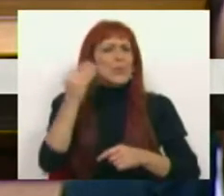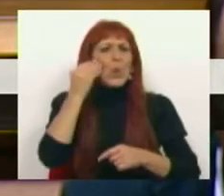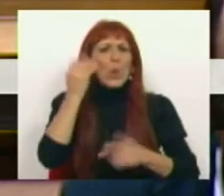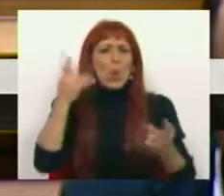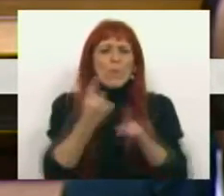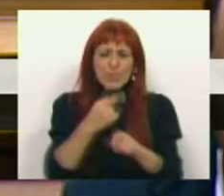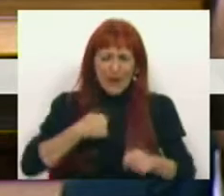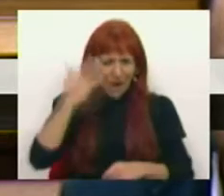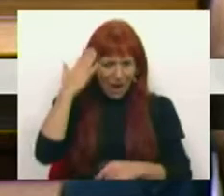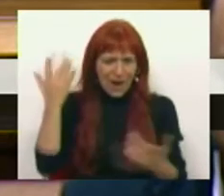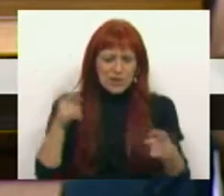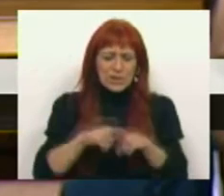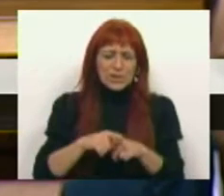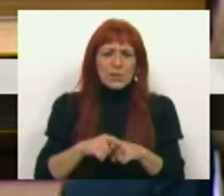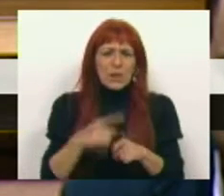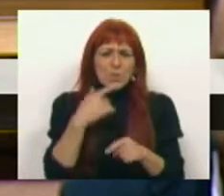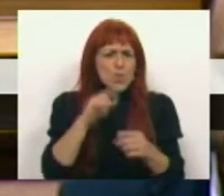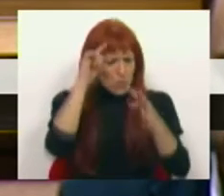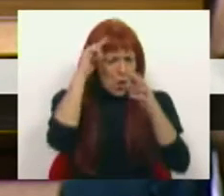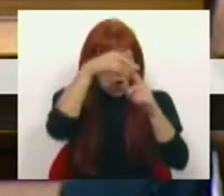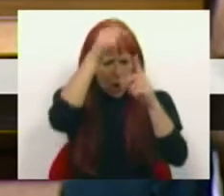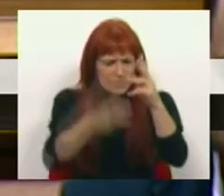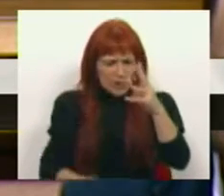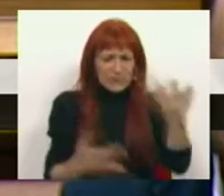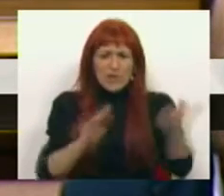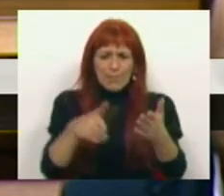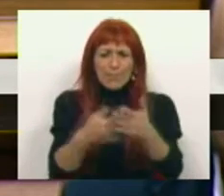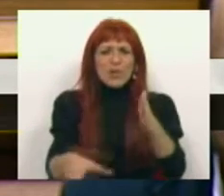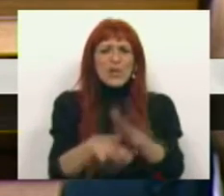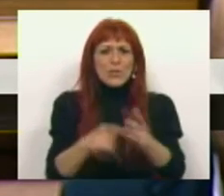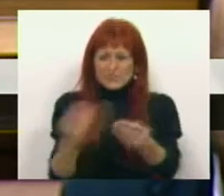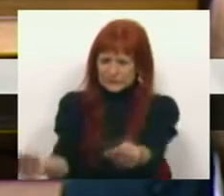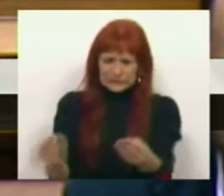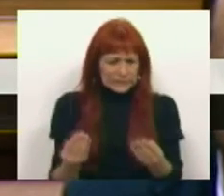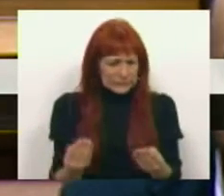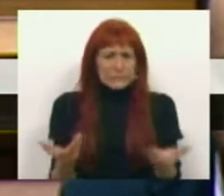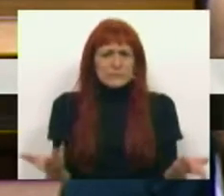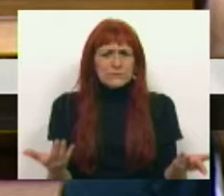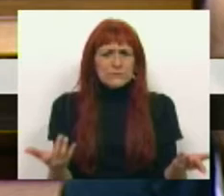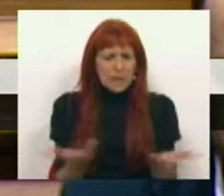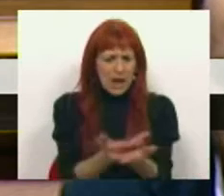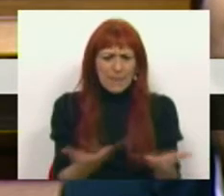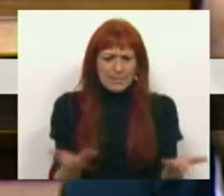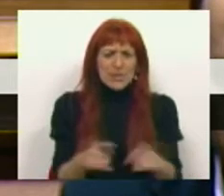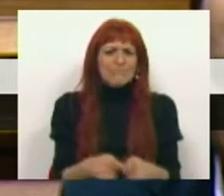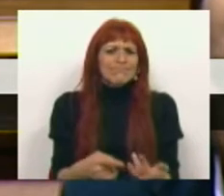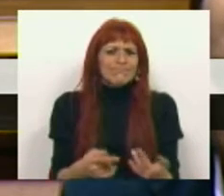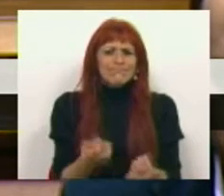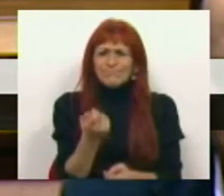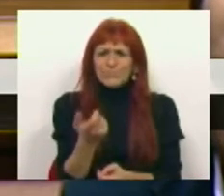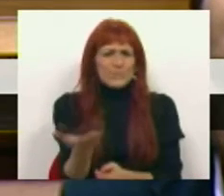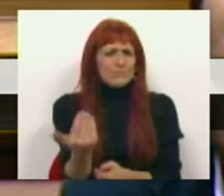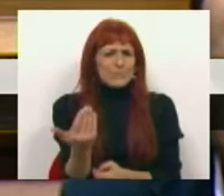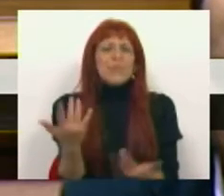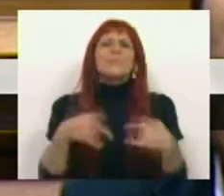concretizarmos, porque achamos que em muitos destes objetivos esta proposta de lei que nos é aqui apresentada ainda é